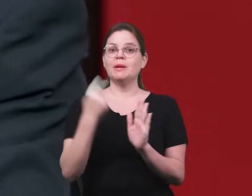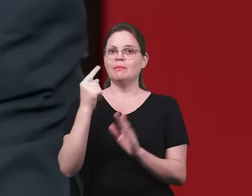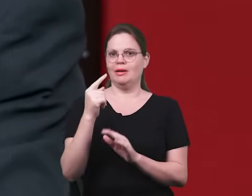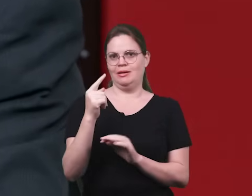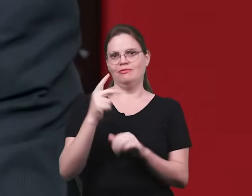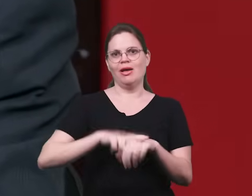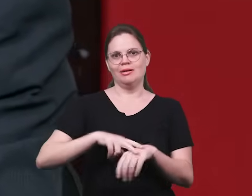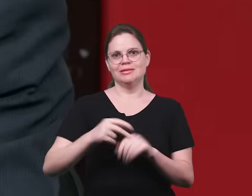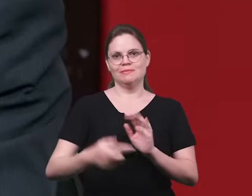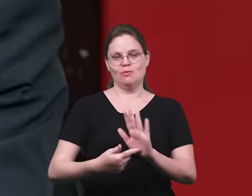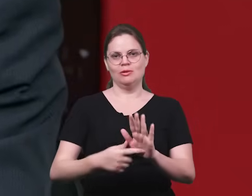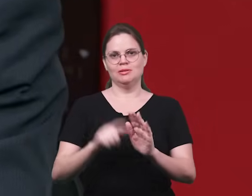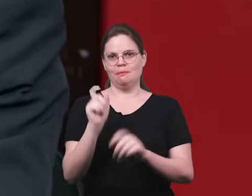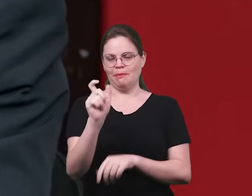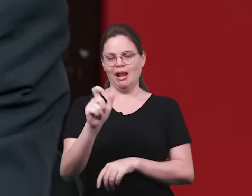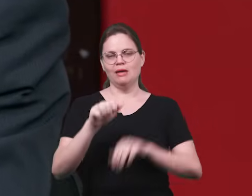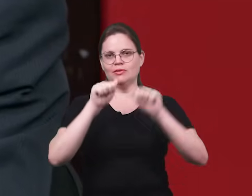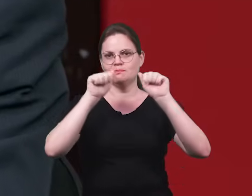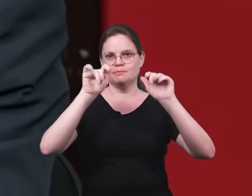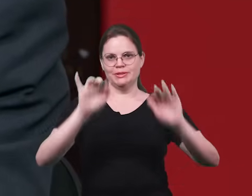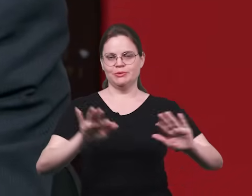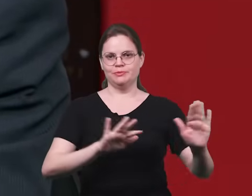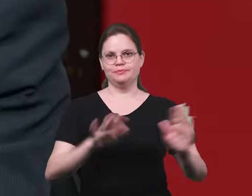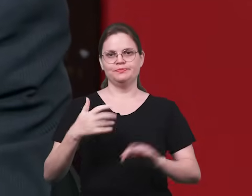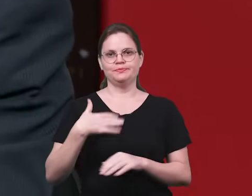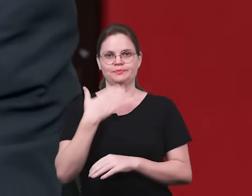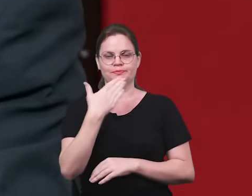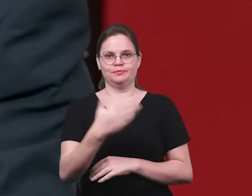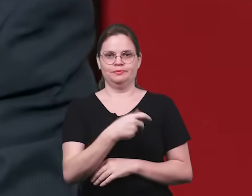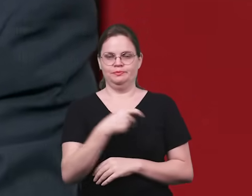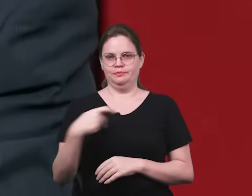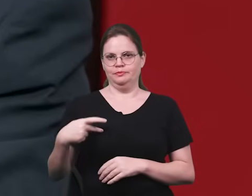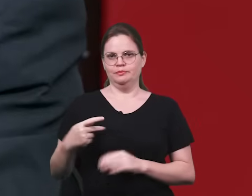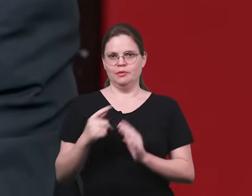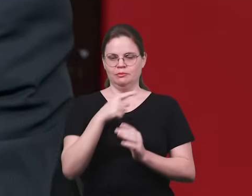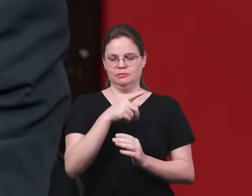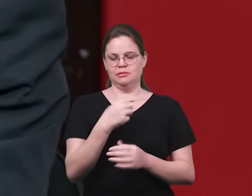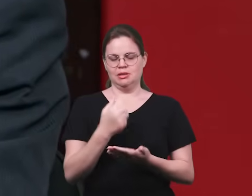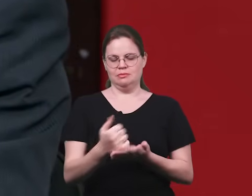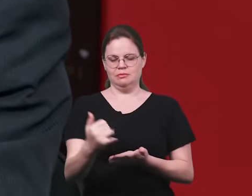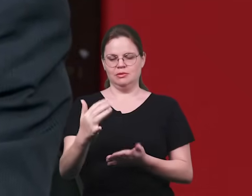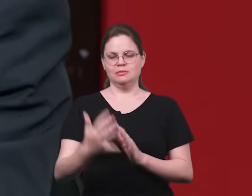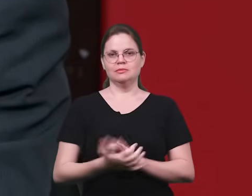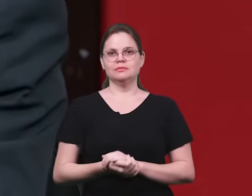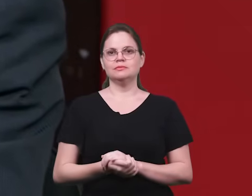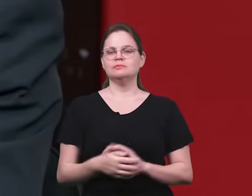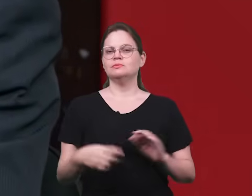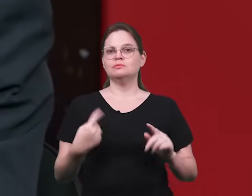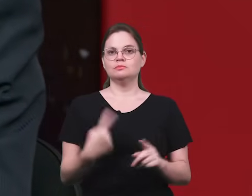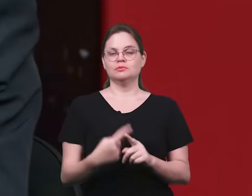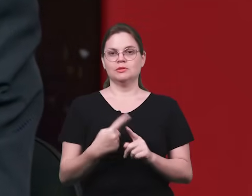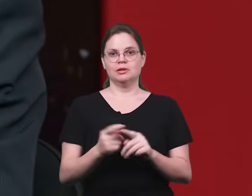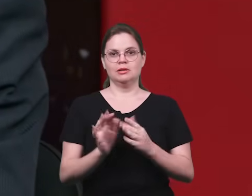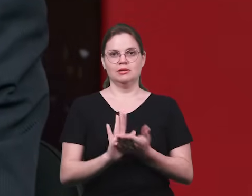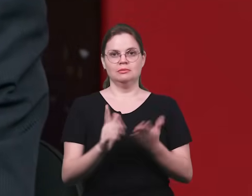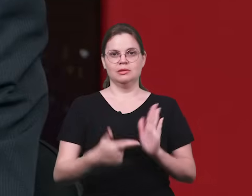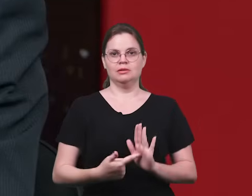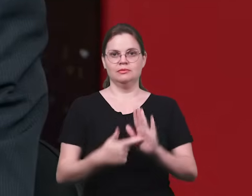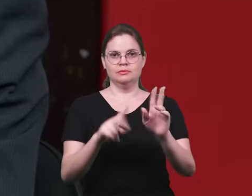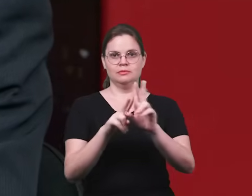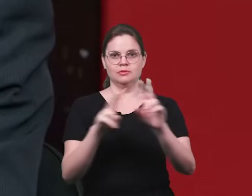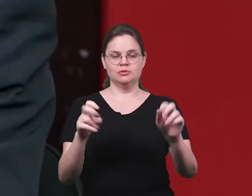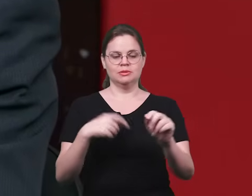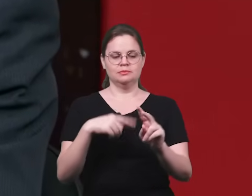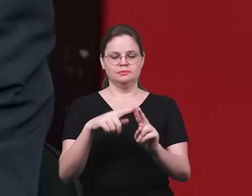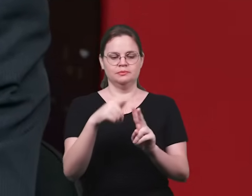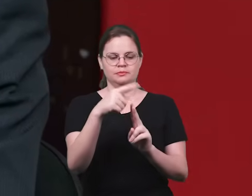pastor Eduardo Rossetti trouxesse isso para nós logo de início. Por que a palavra ela vai trazer essa ênfase